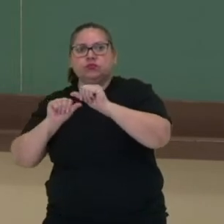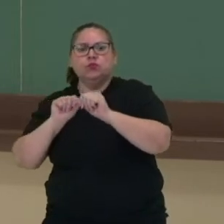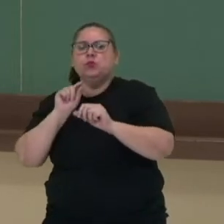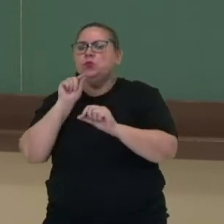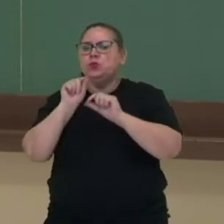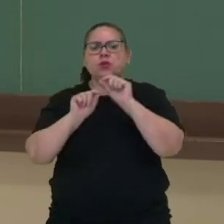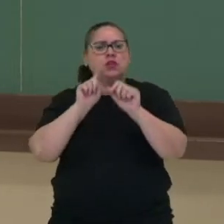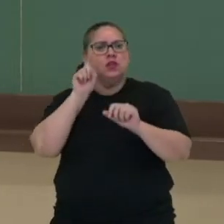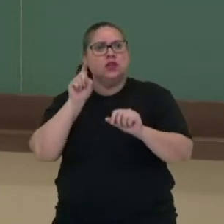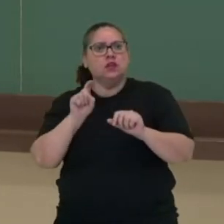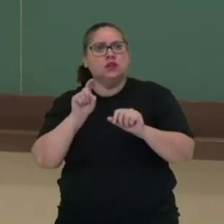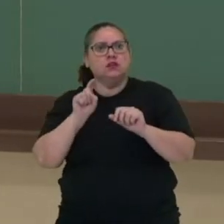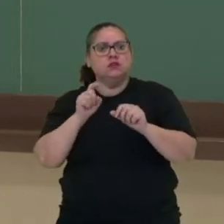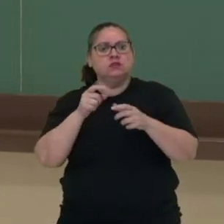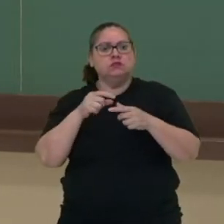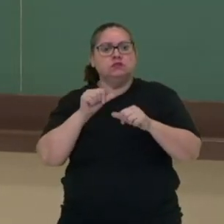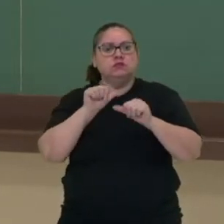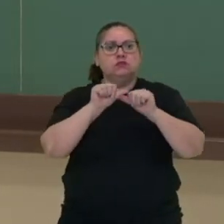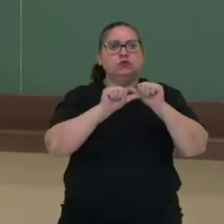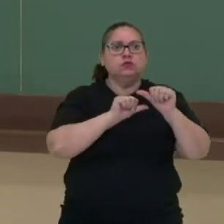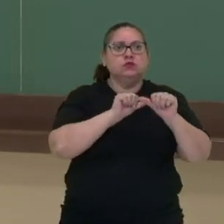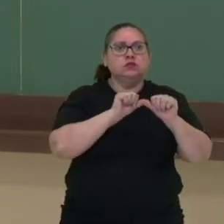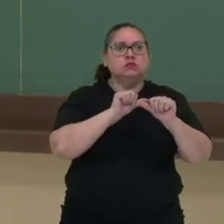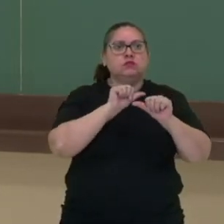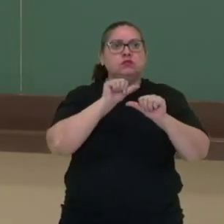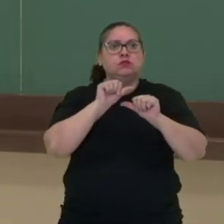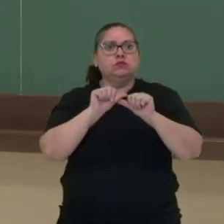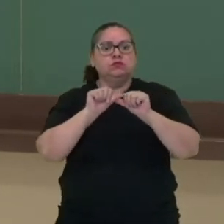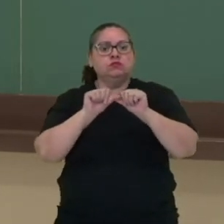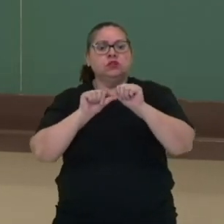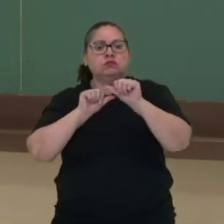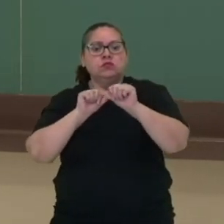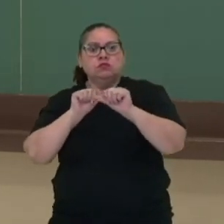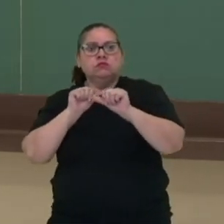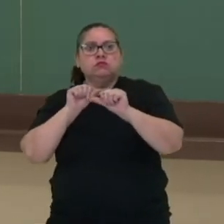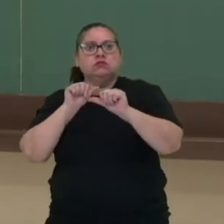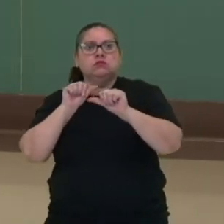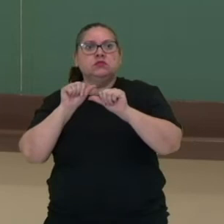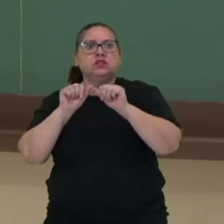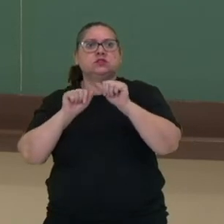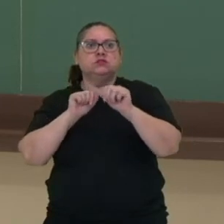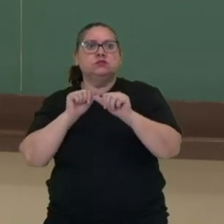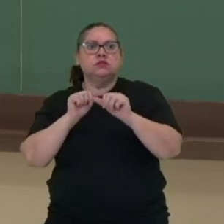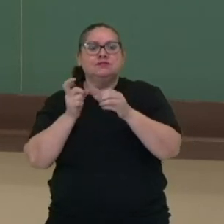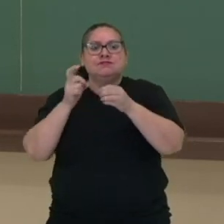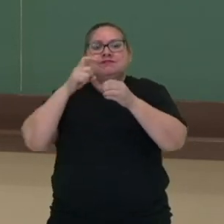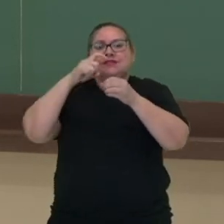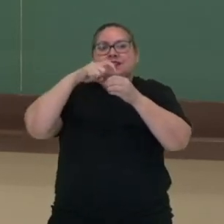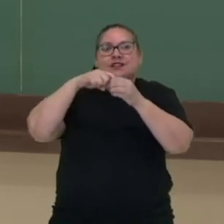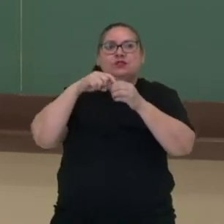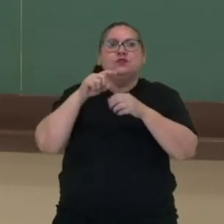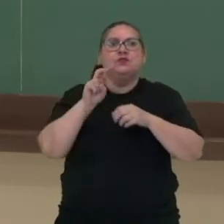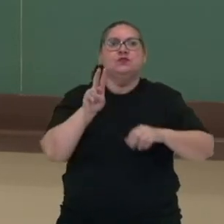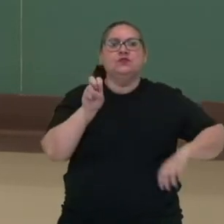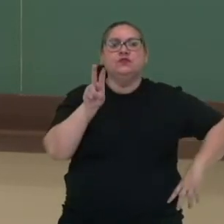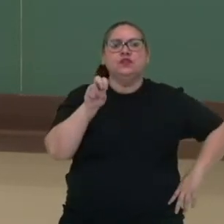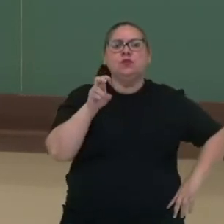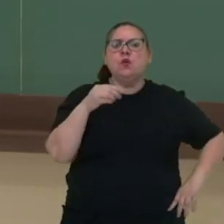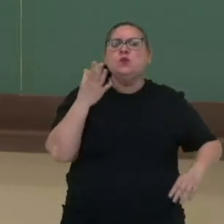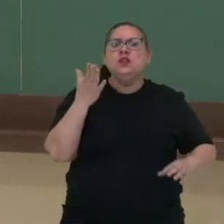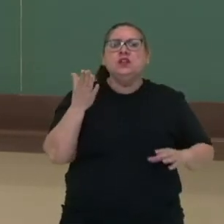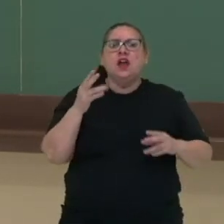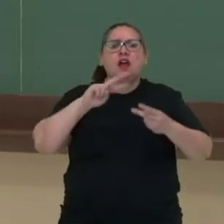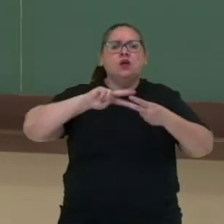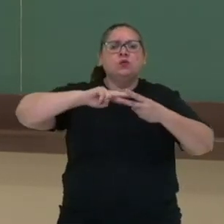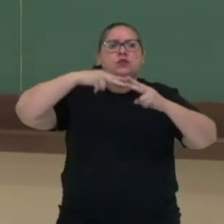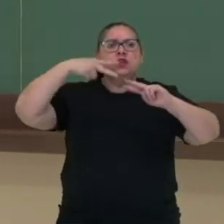professora? São alterações que ocorrem no material genético do vírus. Aonde está esse material